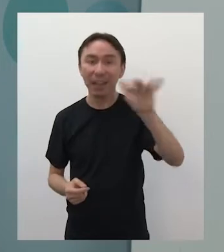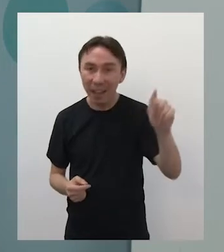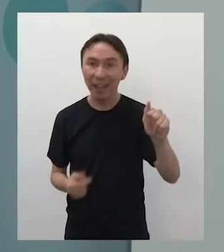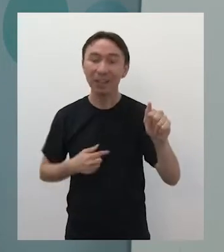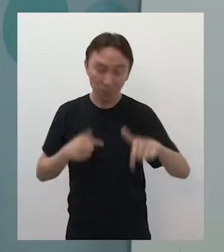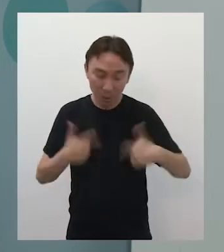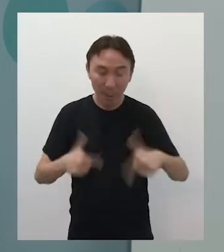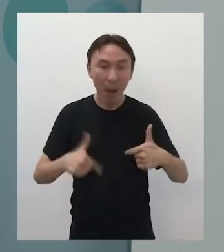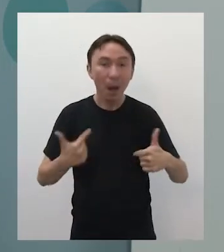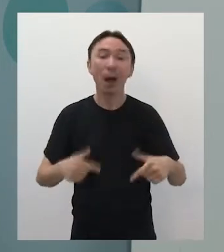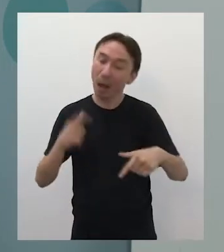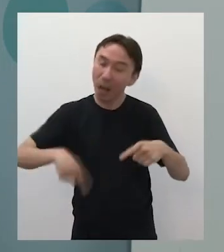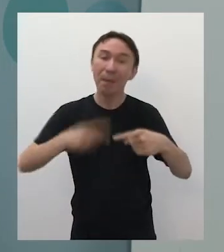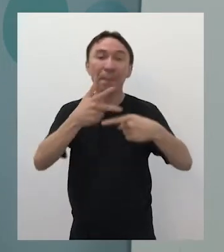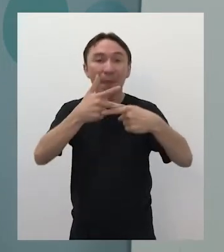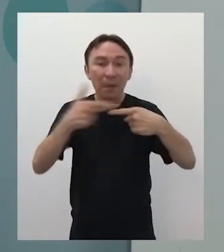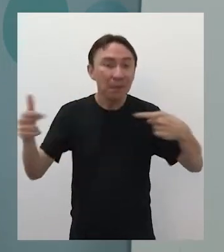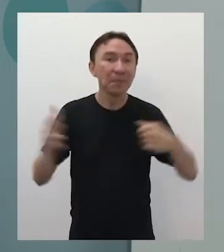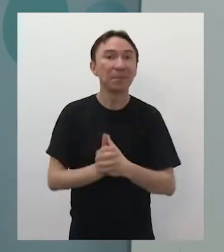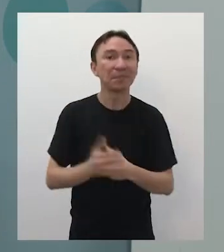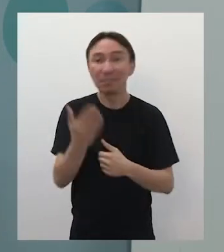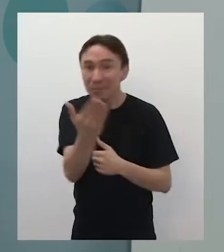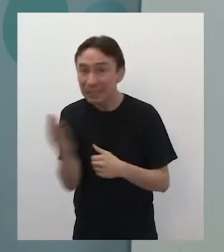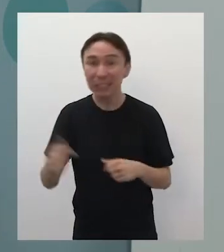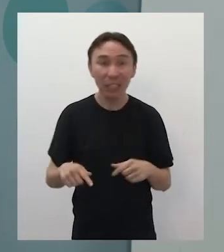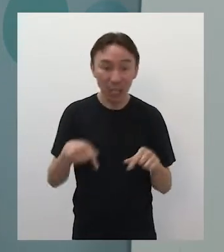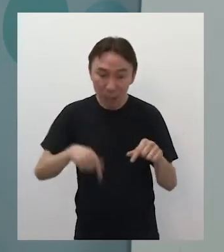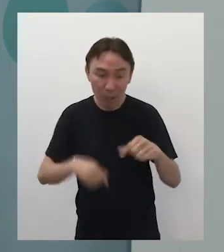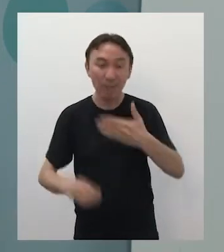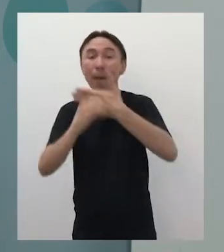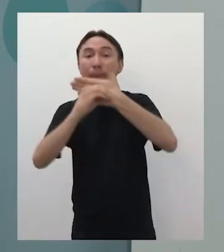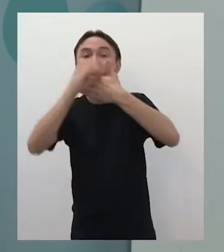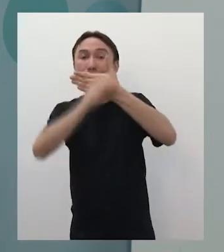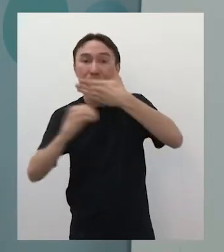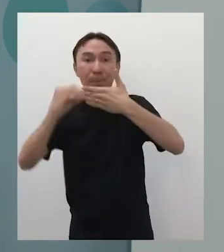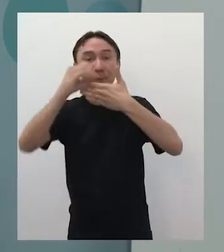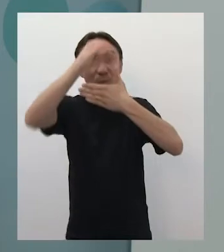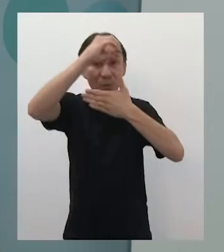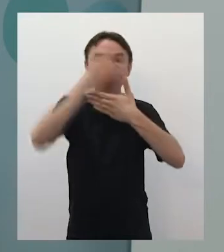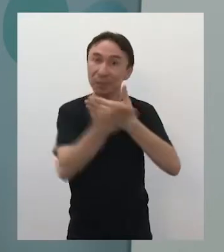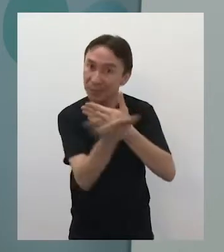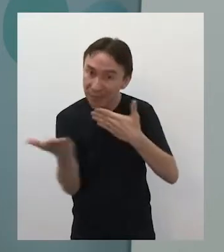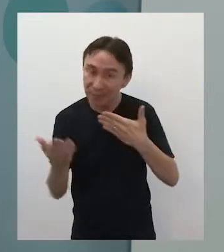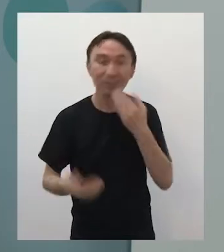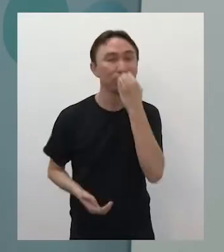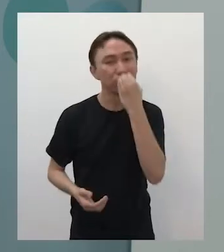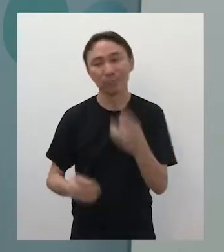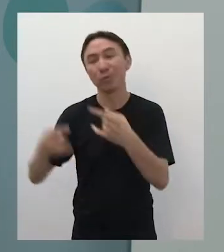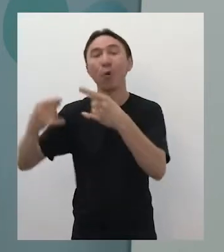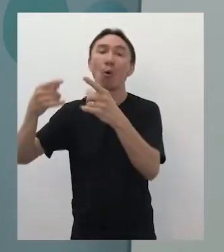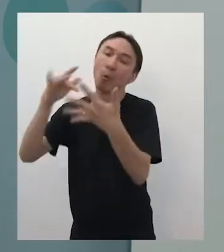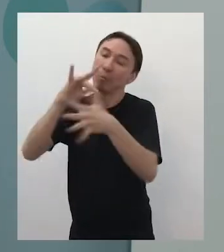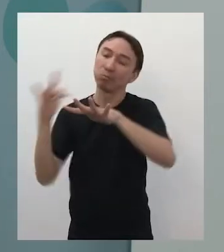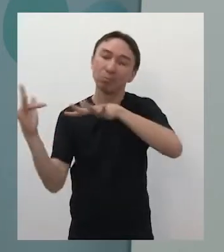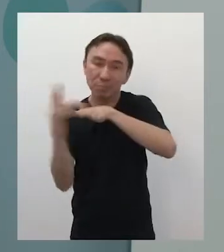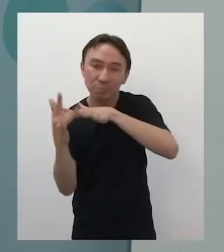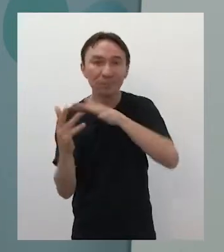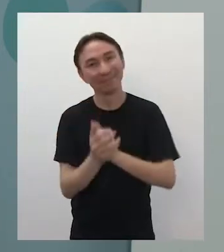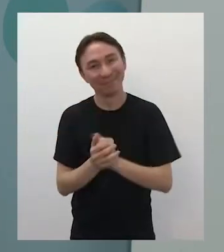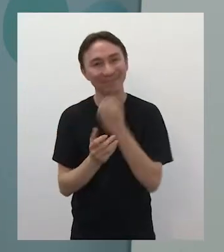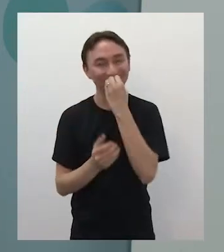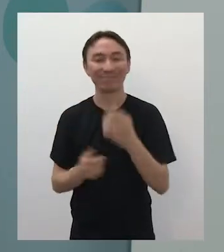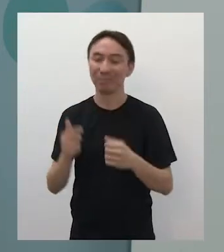como você e eu, que toparam compartilhar suas experiências e vivências com a gente ao longo desse bate-papo. Eu sou a